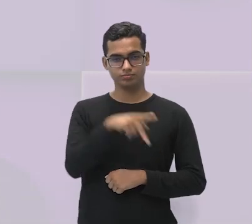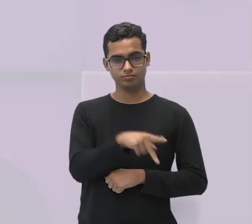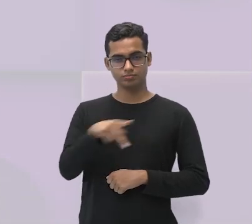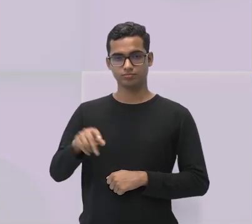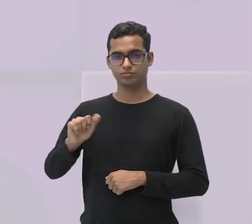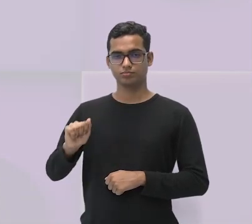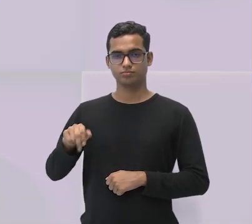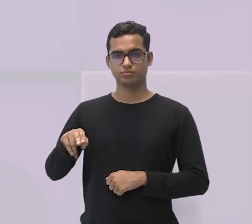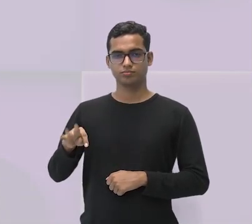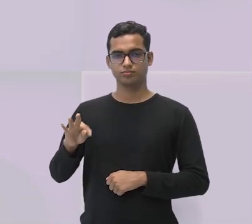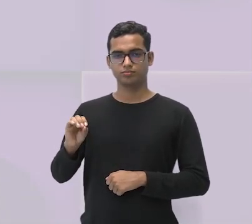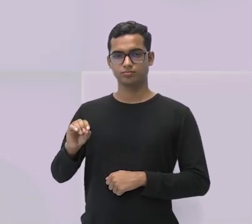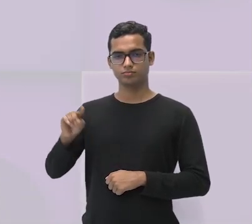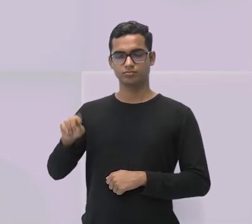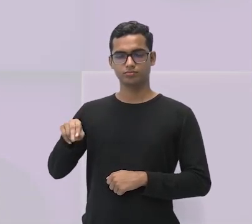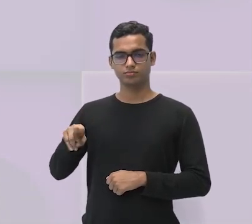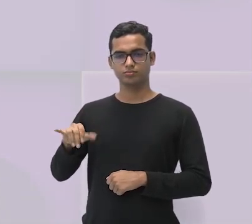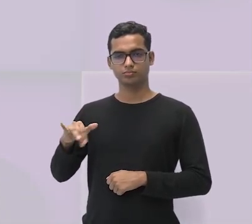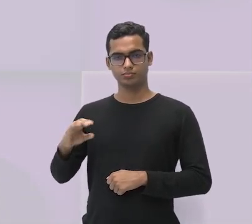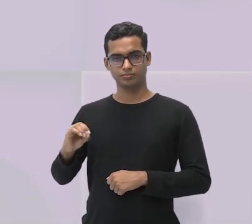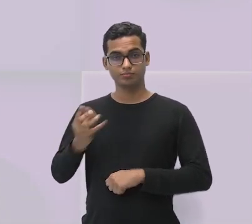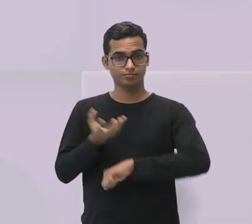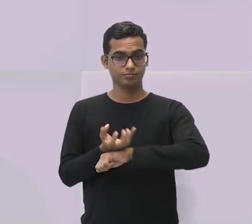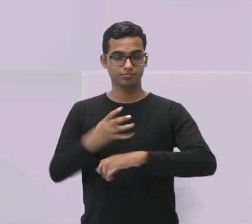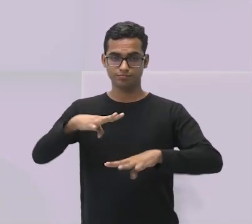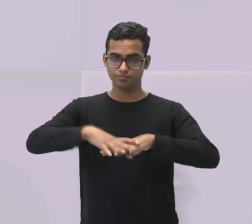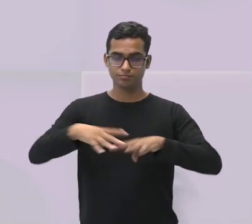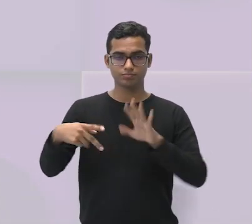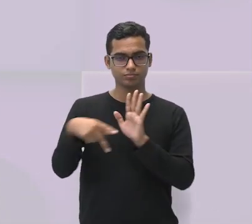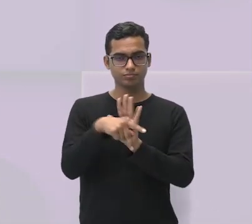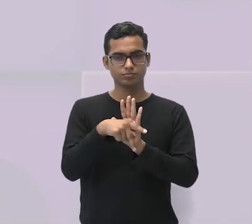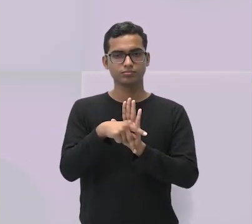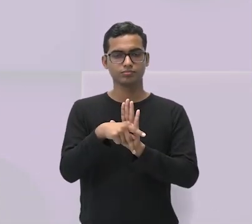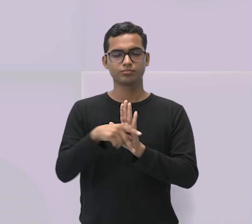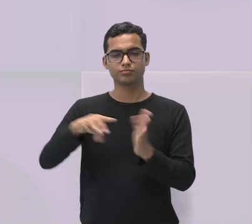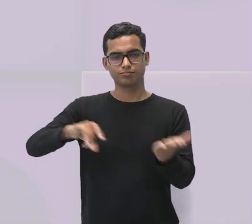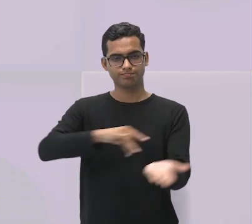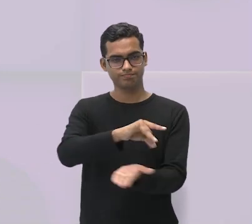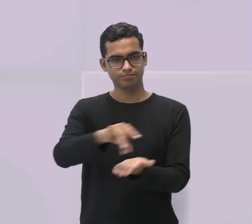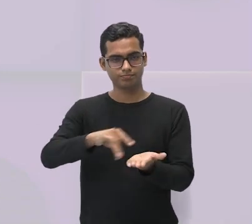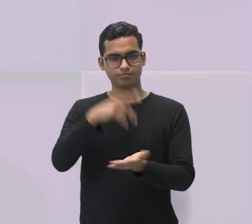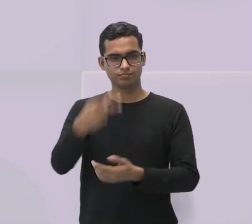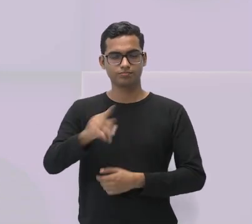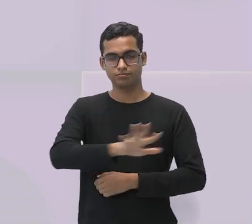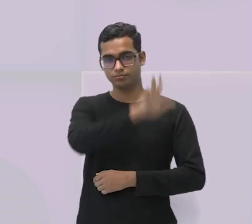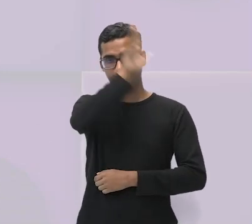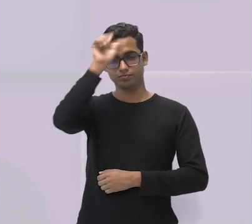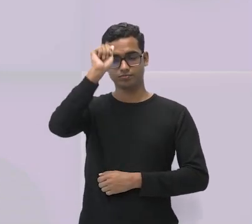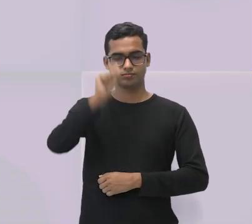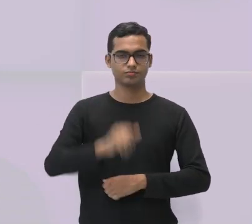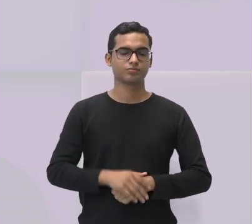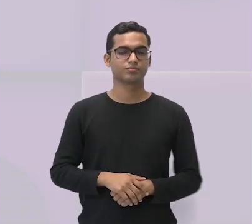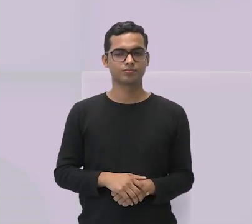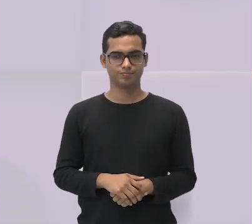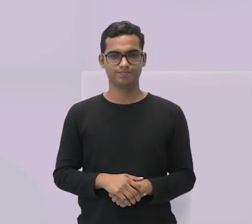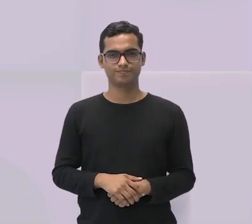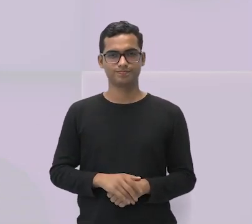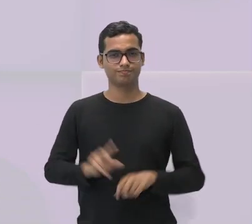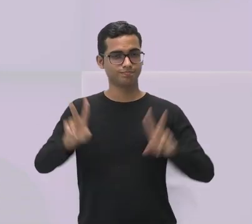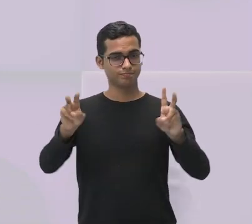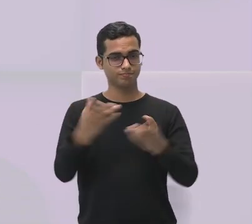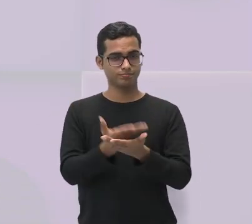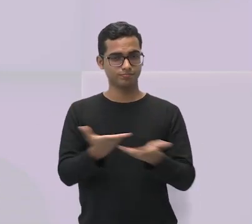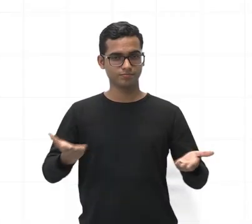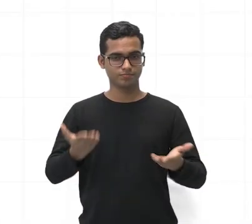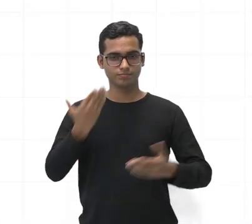professor Antônio Paulo, claro, estou professor de matemática aqui do Centro de Mídia do Amazonas, certo? Vejamos o que temos para a